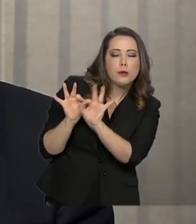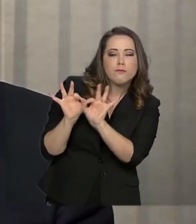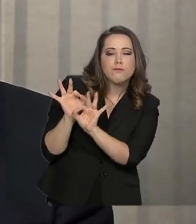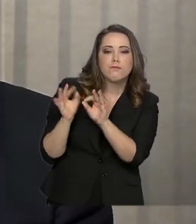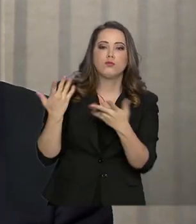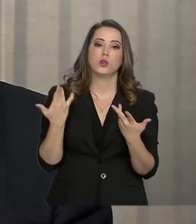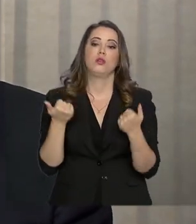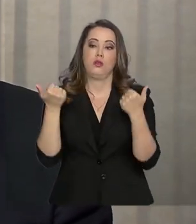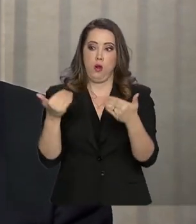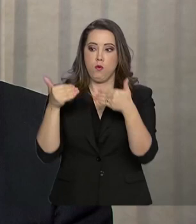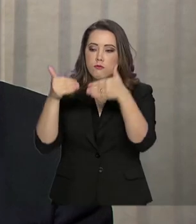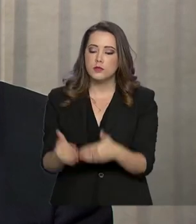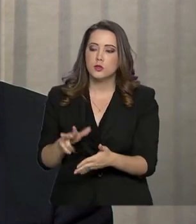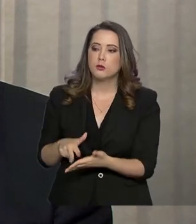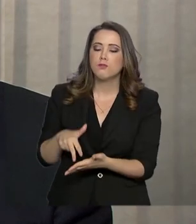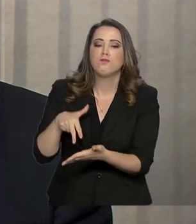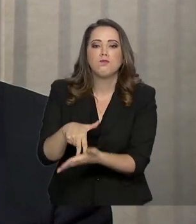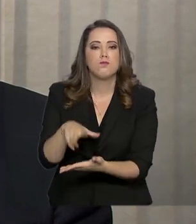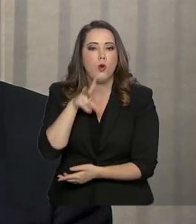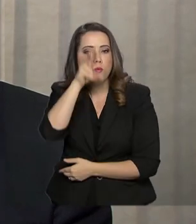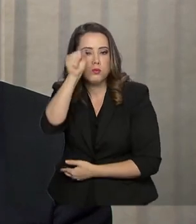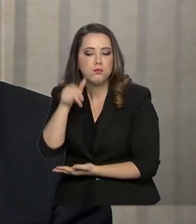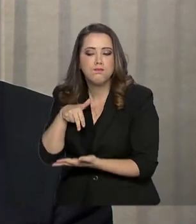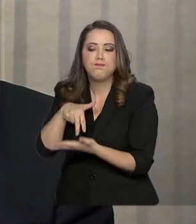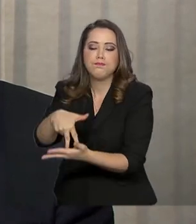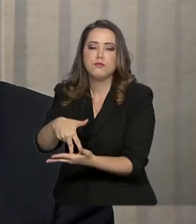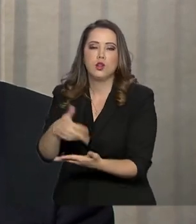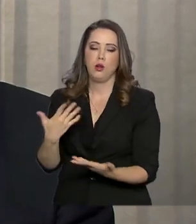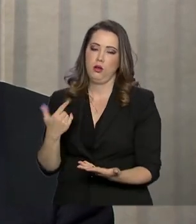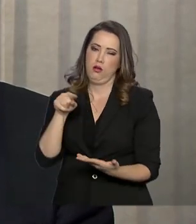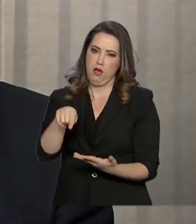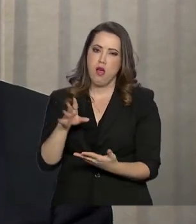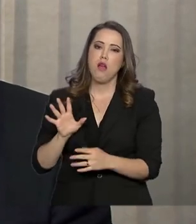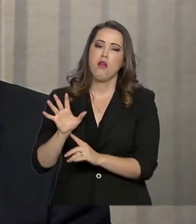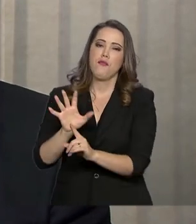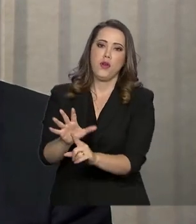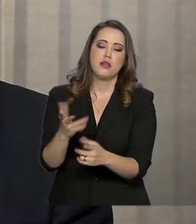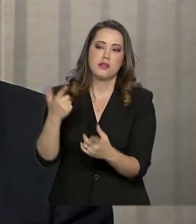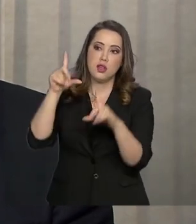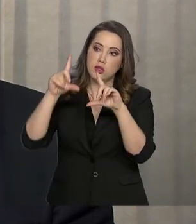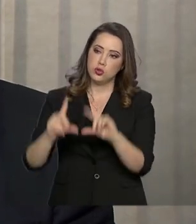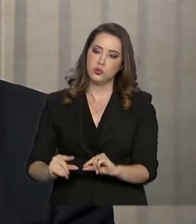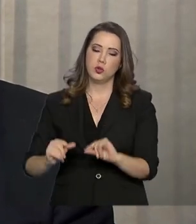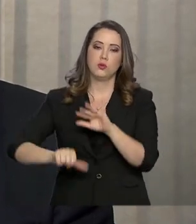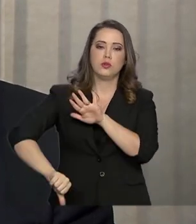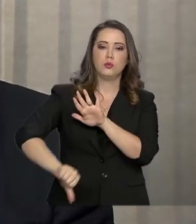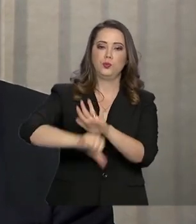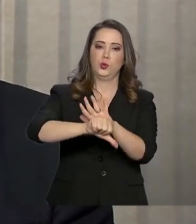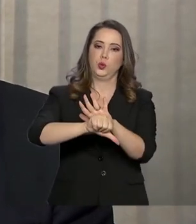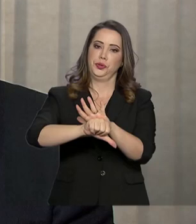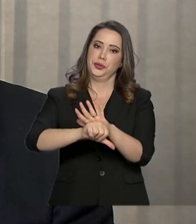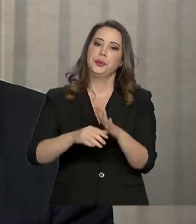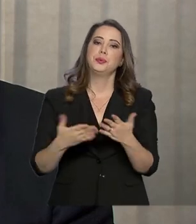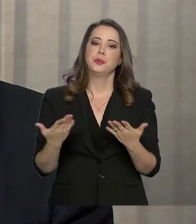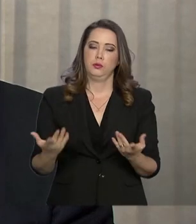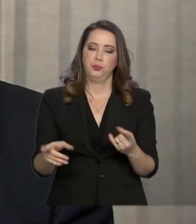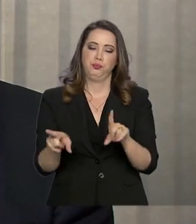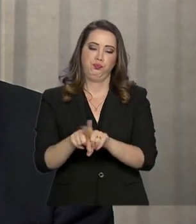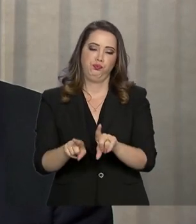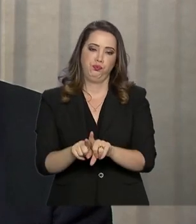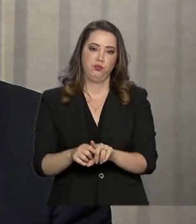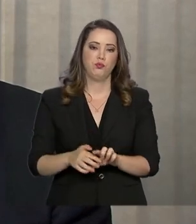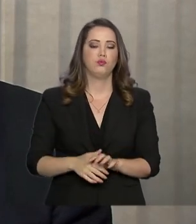Então, o enfrentamento mais duro da criminalidade organizada tem um impacto na redução igualmente